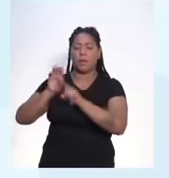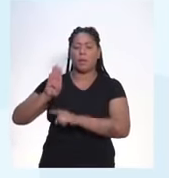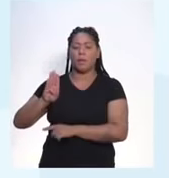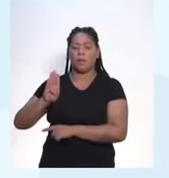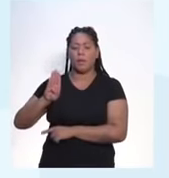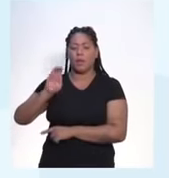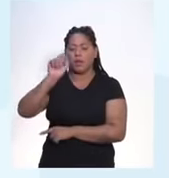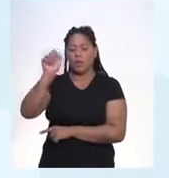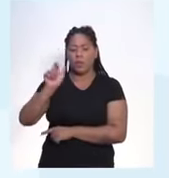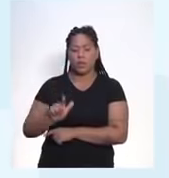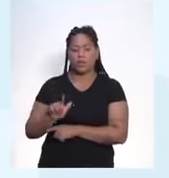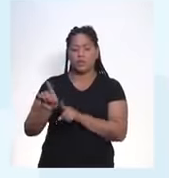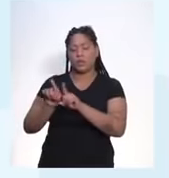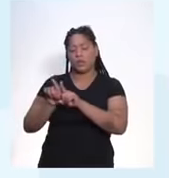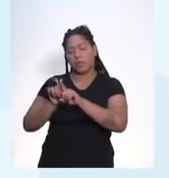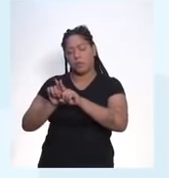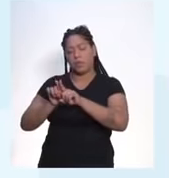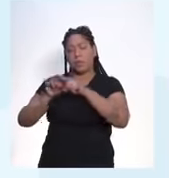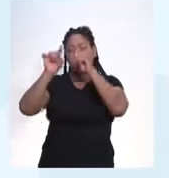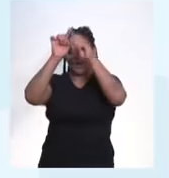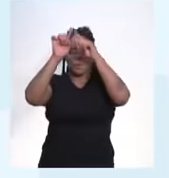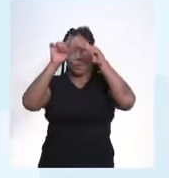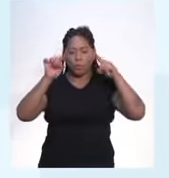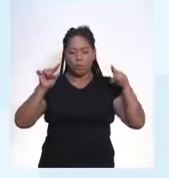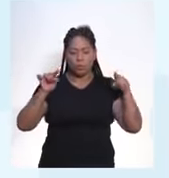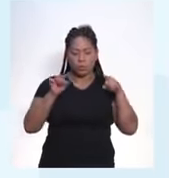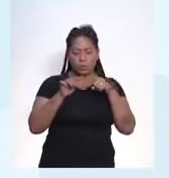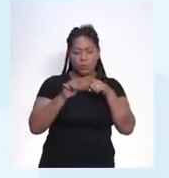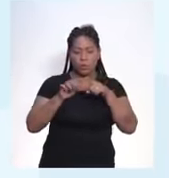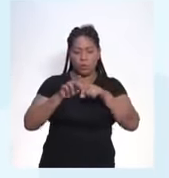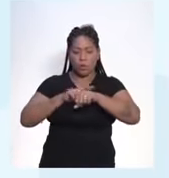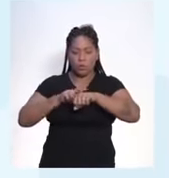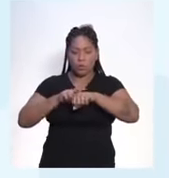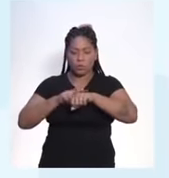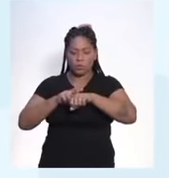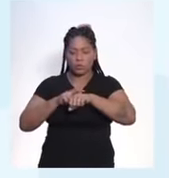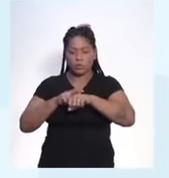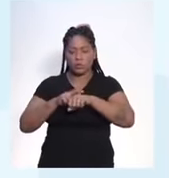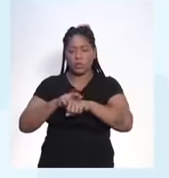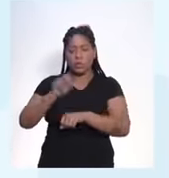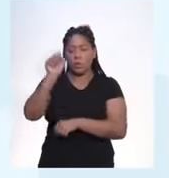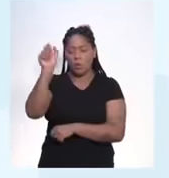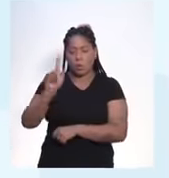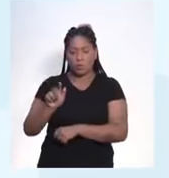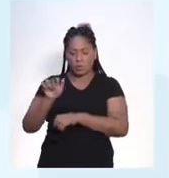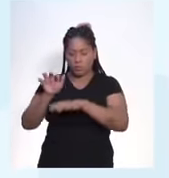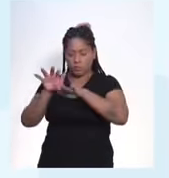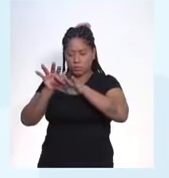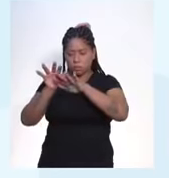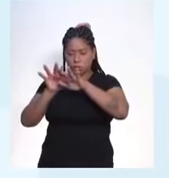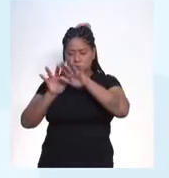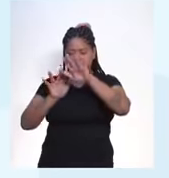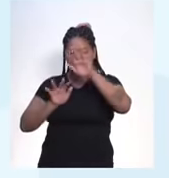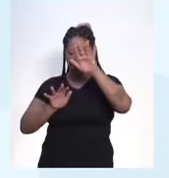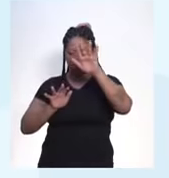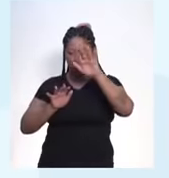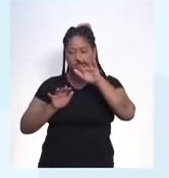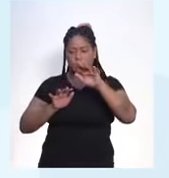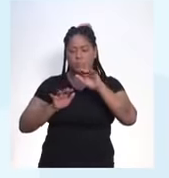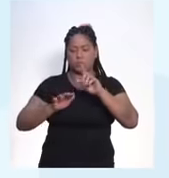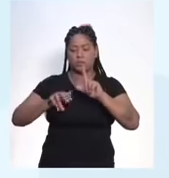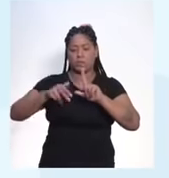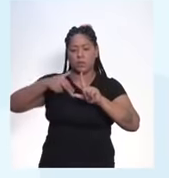e meu triângulo em roxo ali a minha movimentação esse aqui eu fiz ao animação tenho triângulo aqui e aí